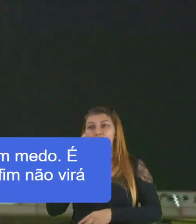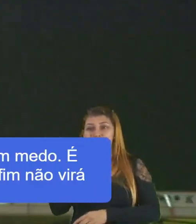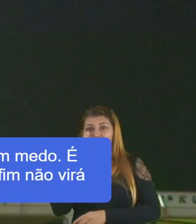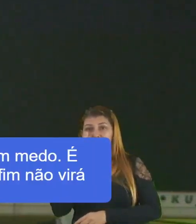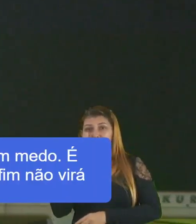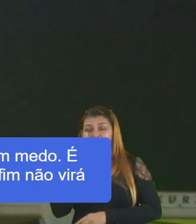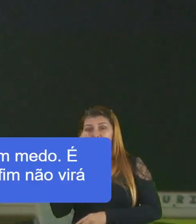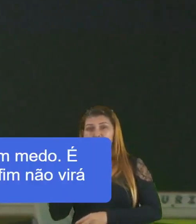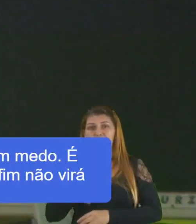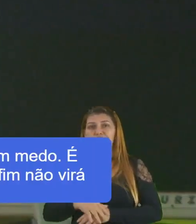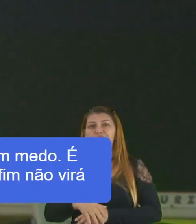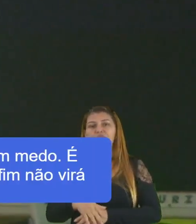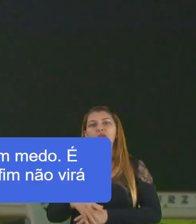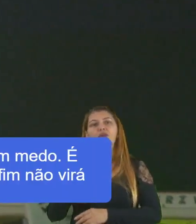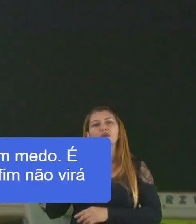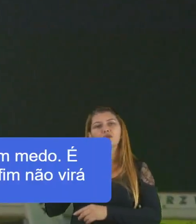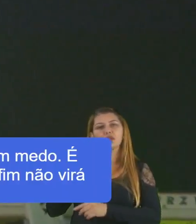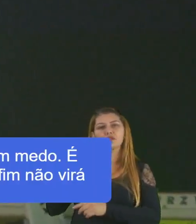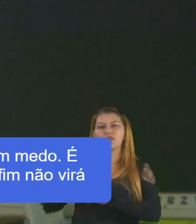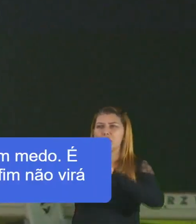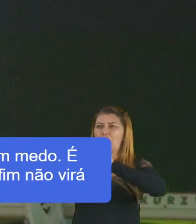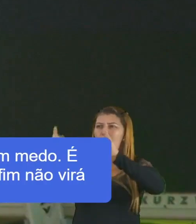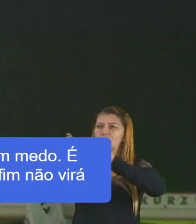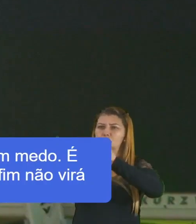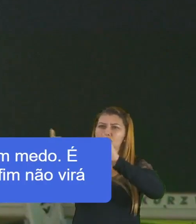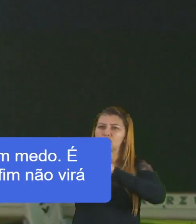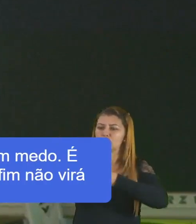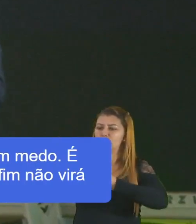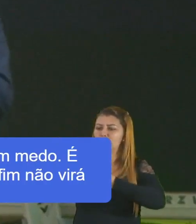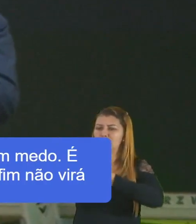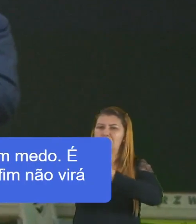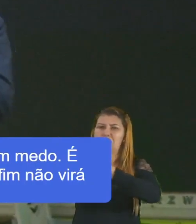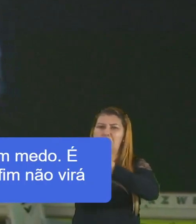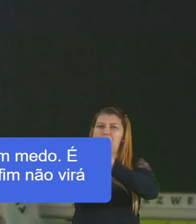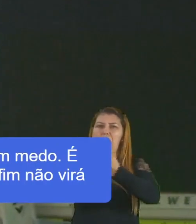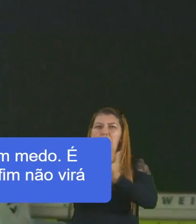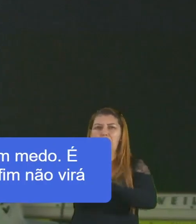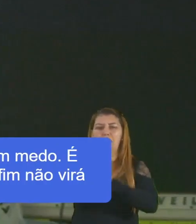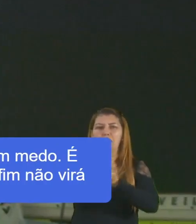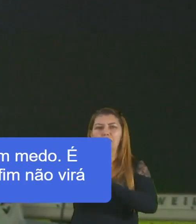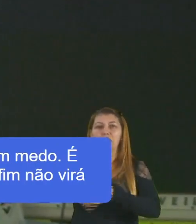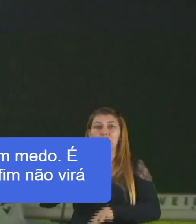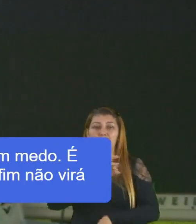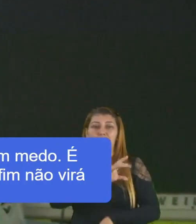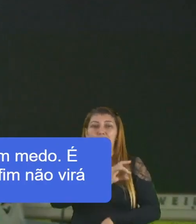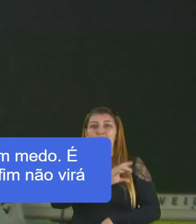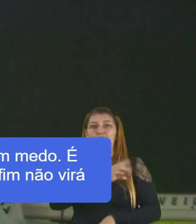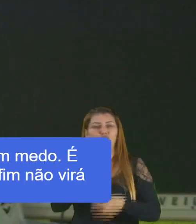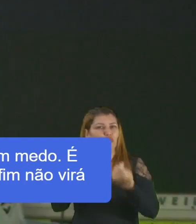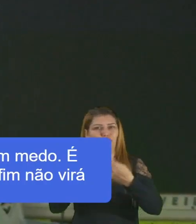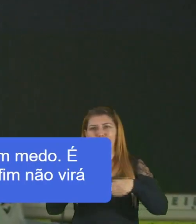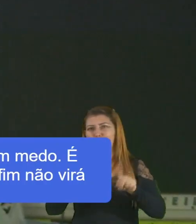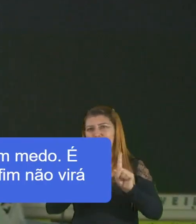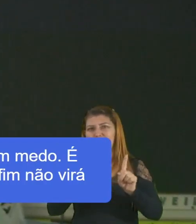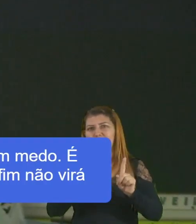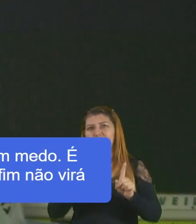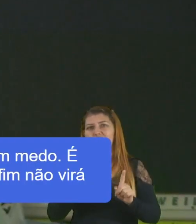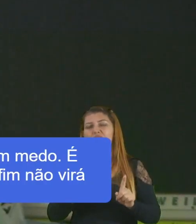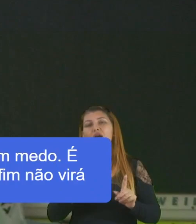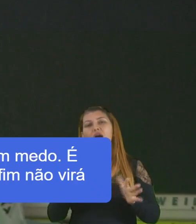Olha o que a Bíblia diz. Quando ouvires falar de guerras e rebeliões, não tenham medo. É necessário que